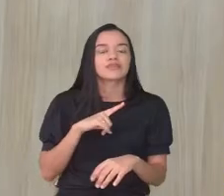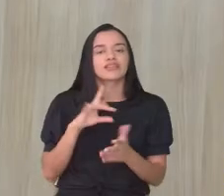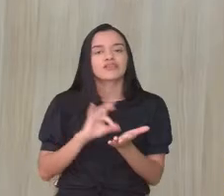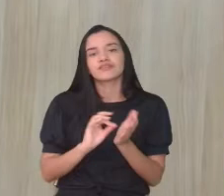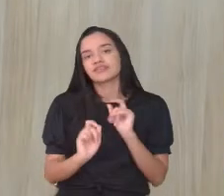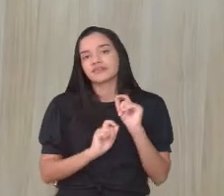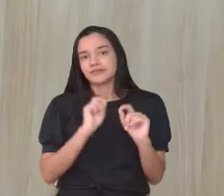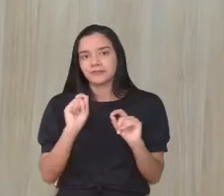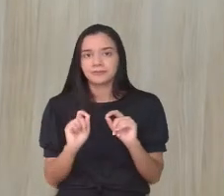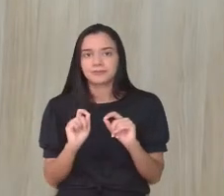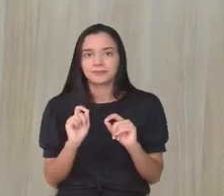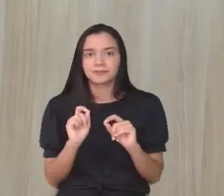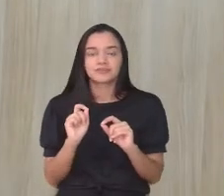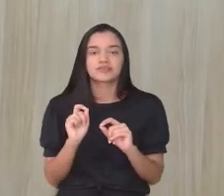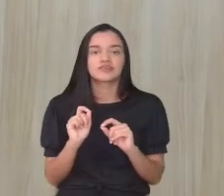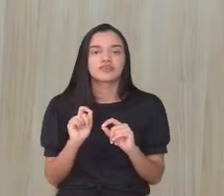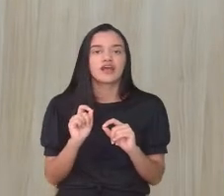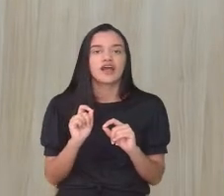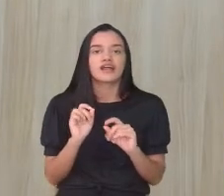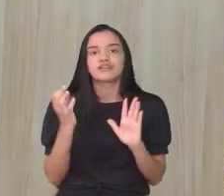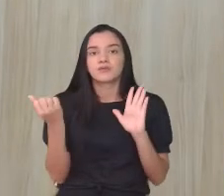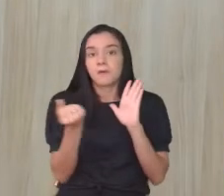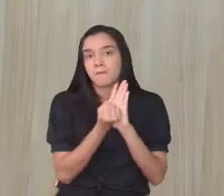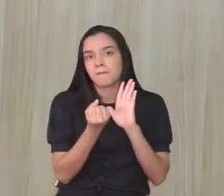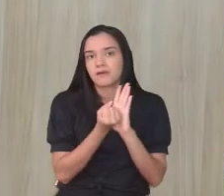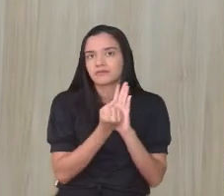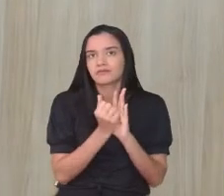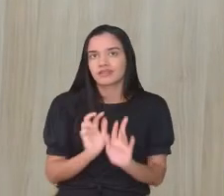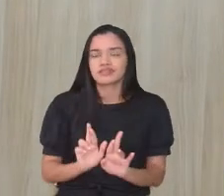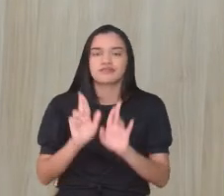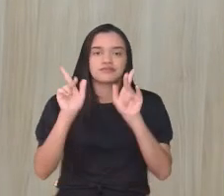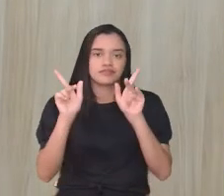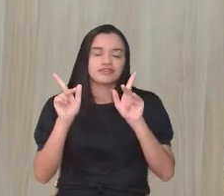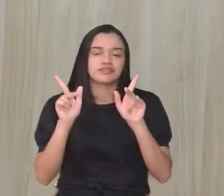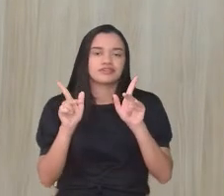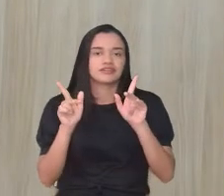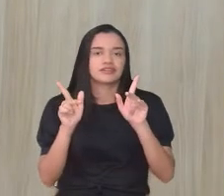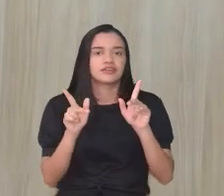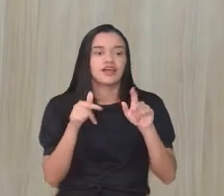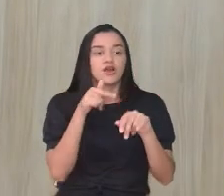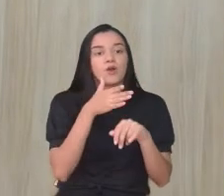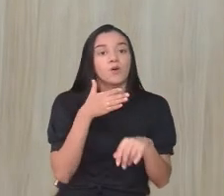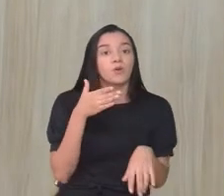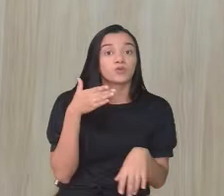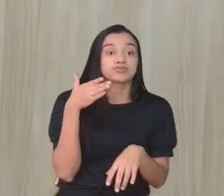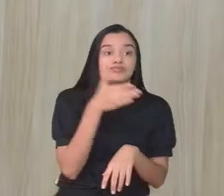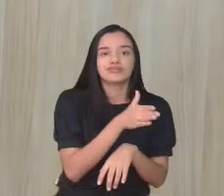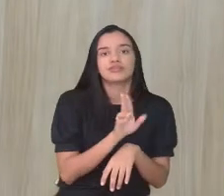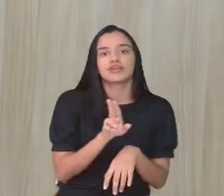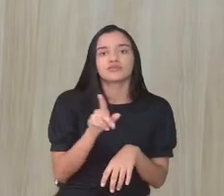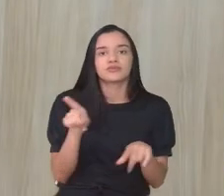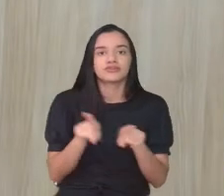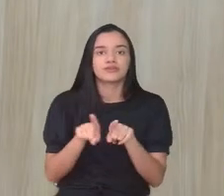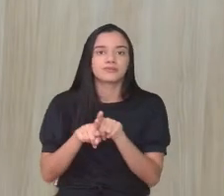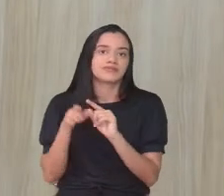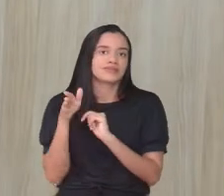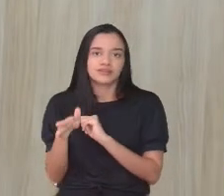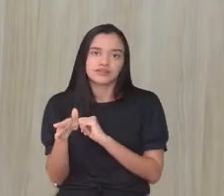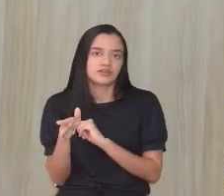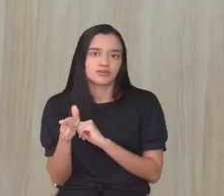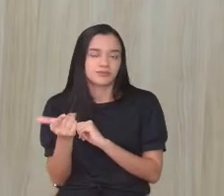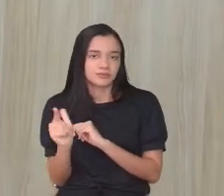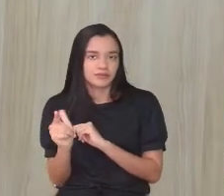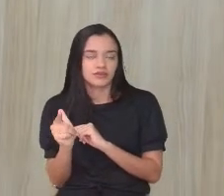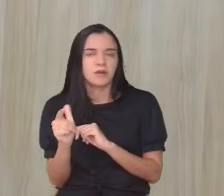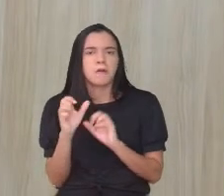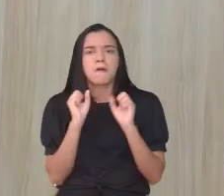verdade, quando o texto faz uma marcação diferenciada entre o discurso direto e o indireto, não muito objetivo. Então, a gente